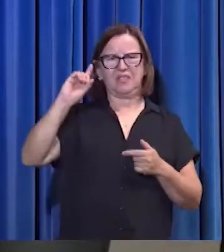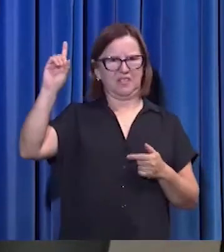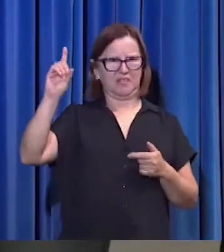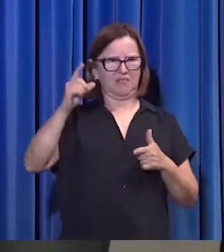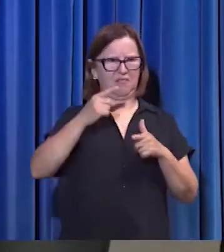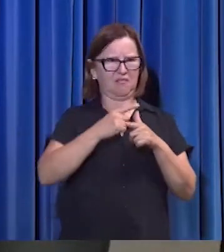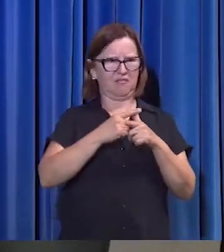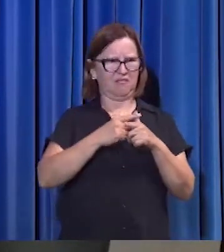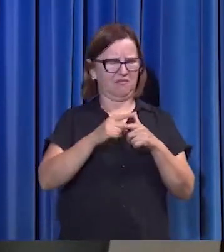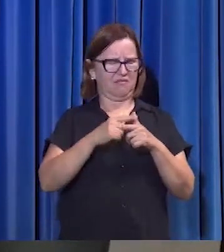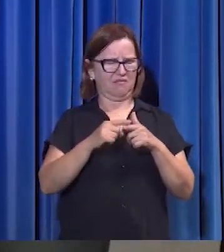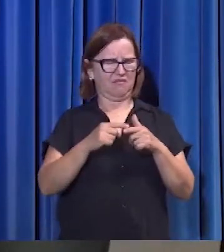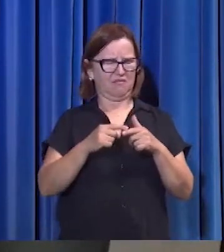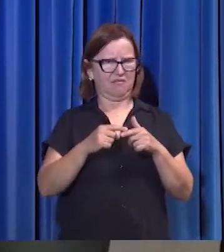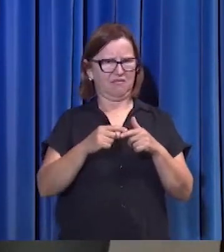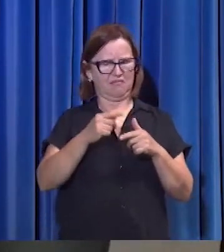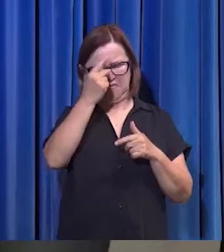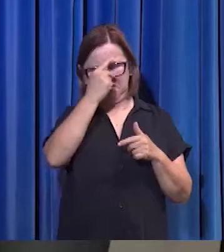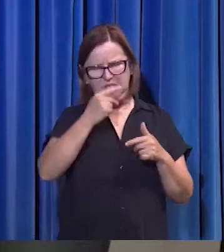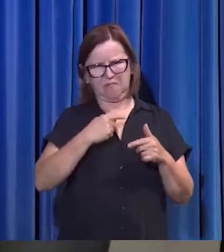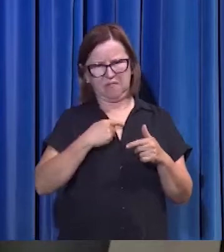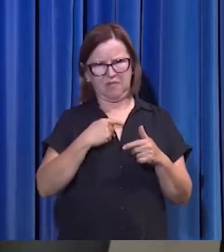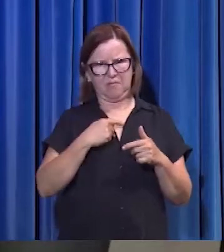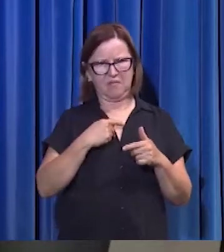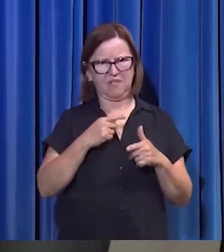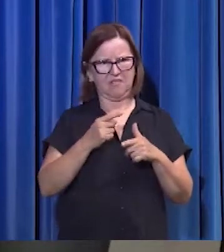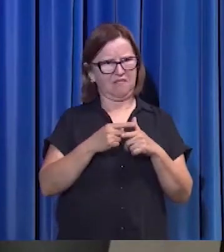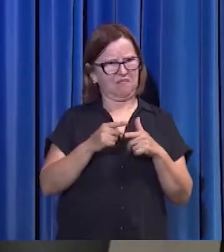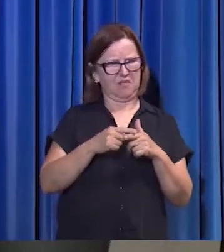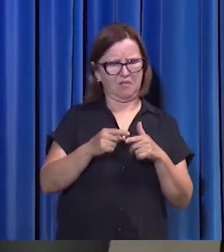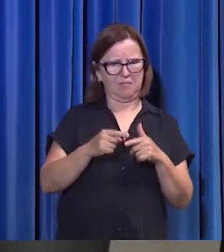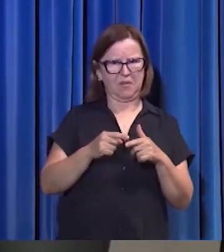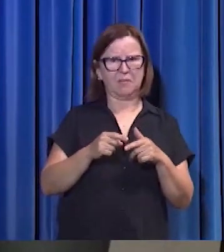mesmo e um conflito com os outros.